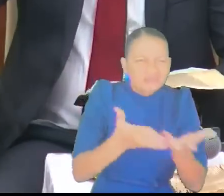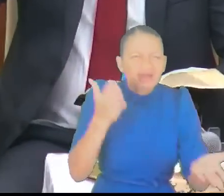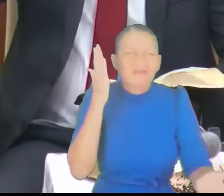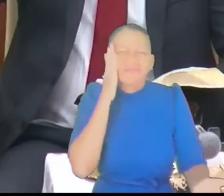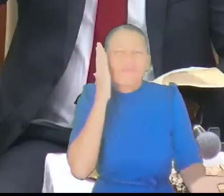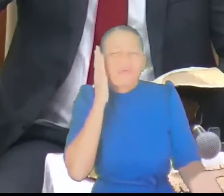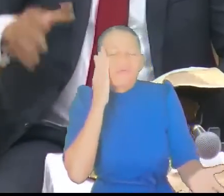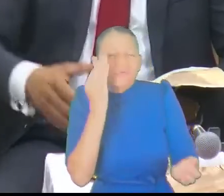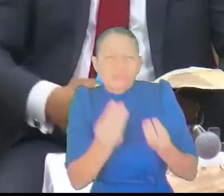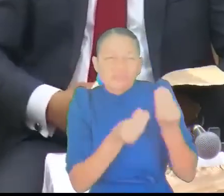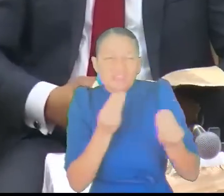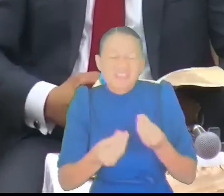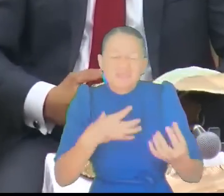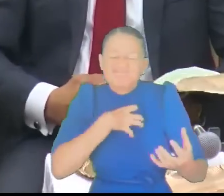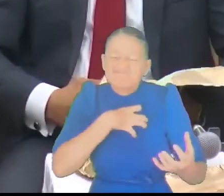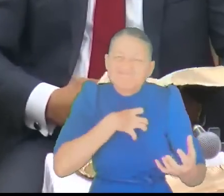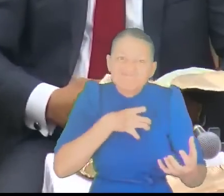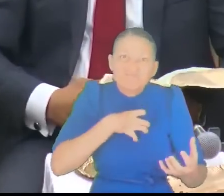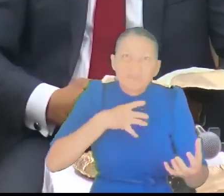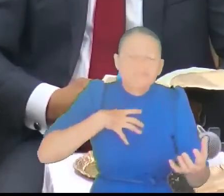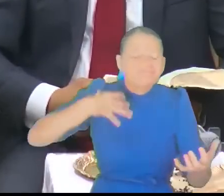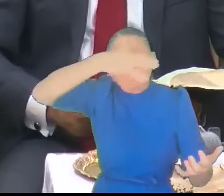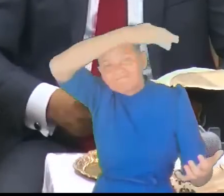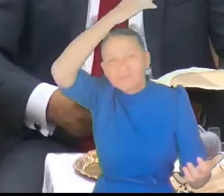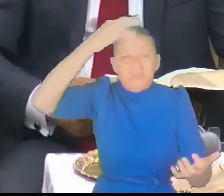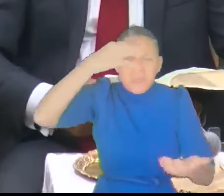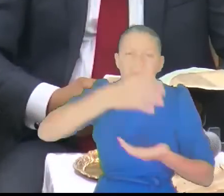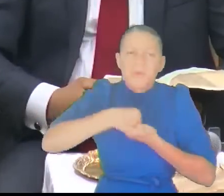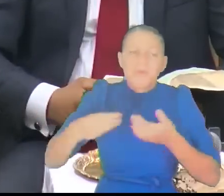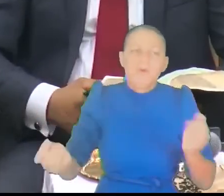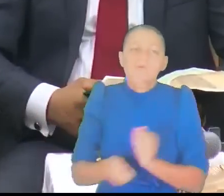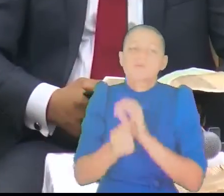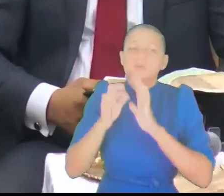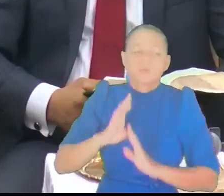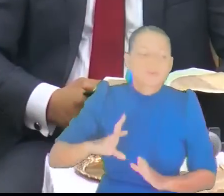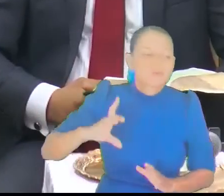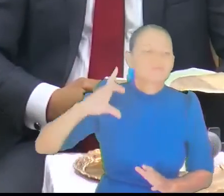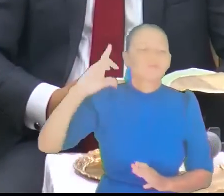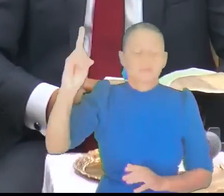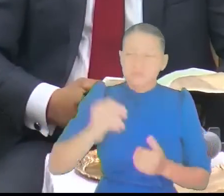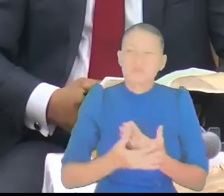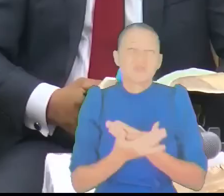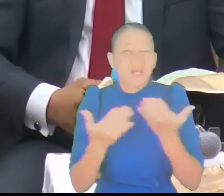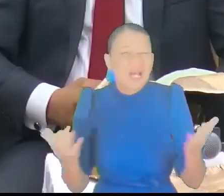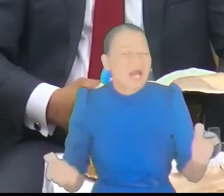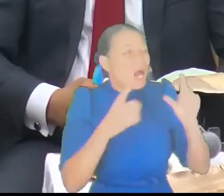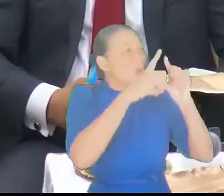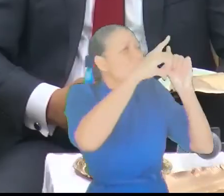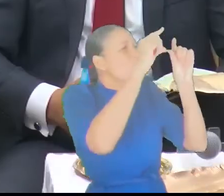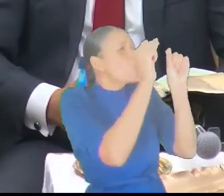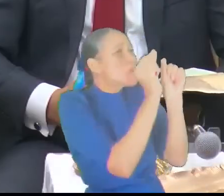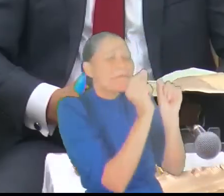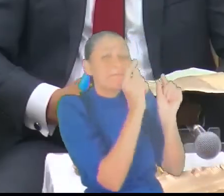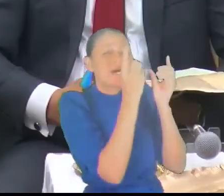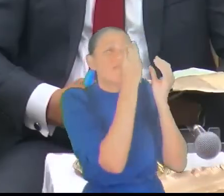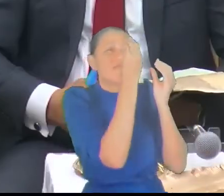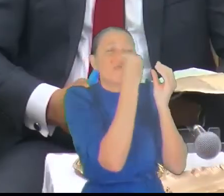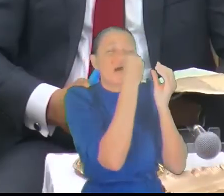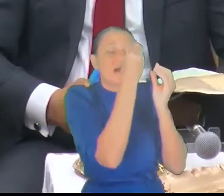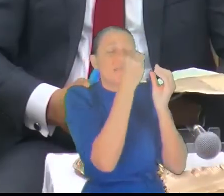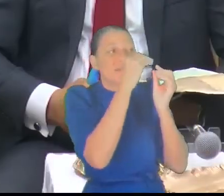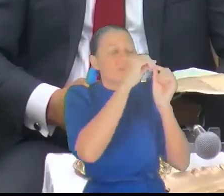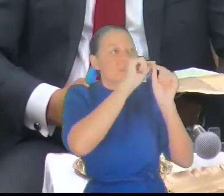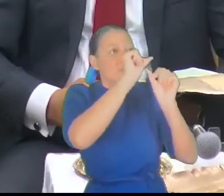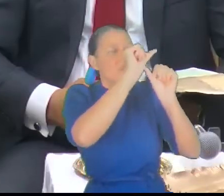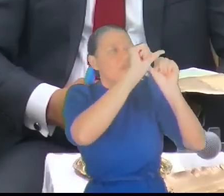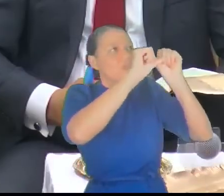no mundo espiritual, dê glória para Jesus. Levante a cabeça. A lua está minguante, mas ela vai girar.